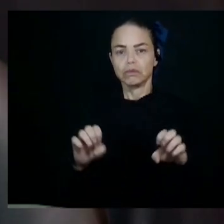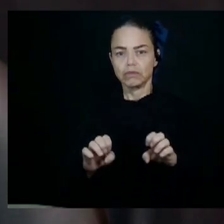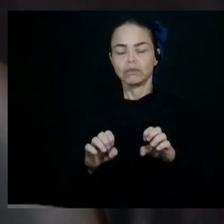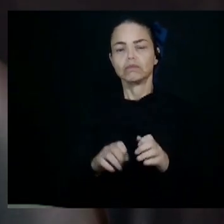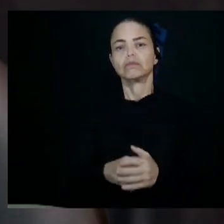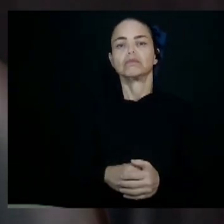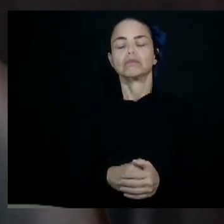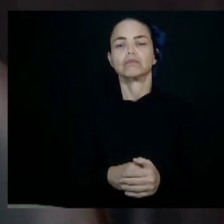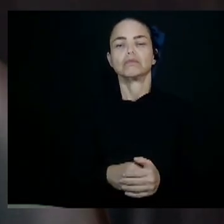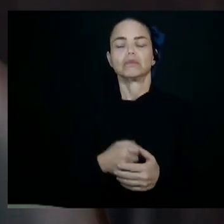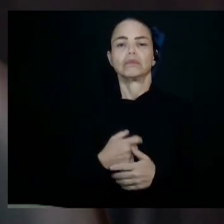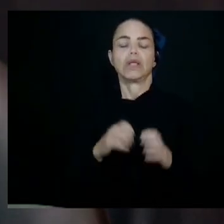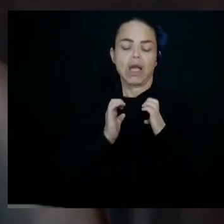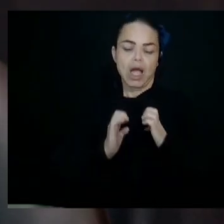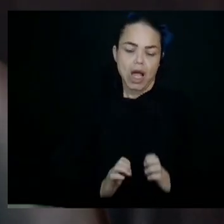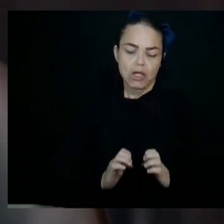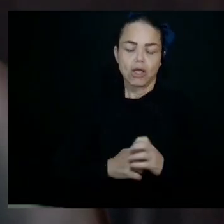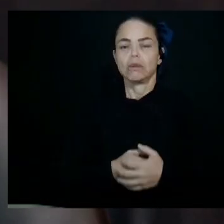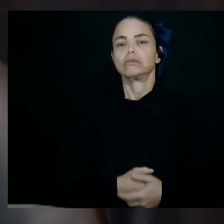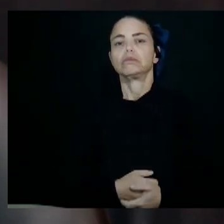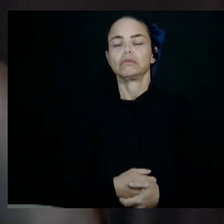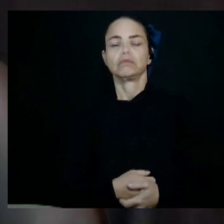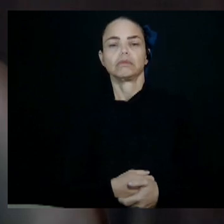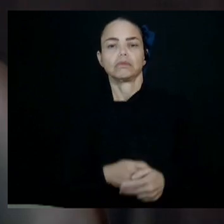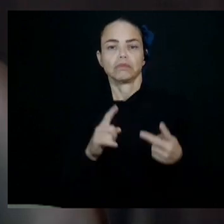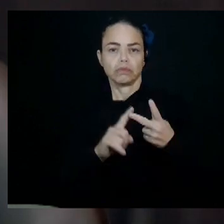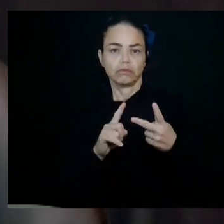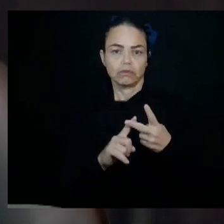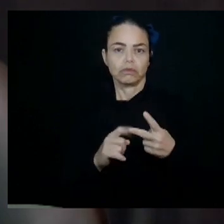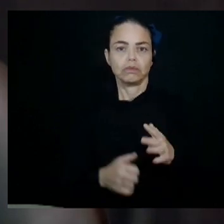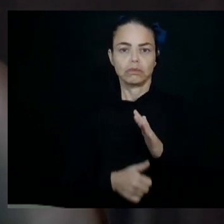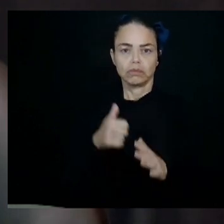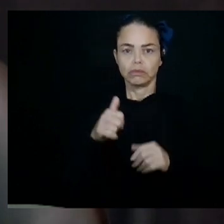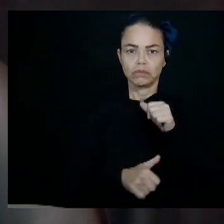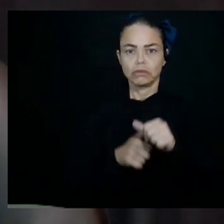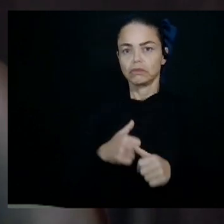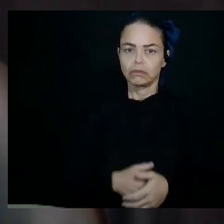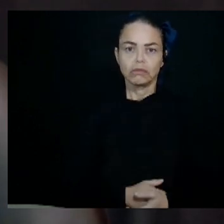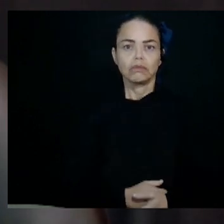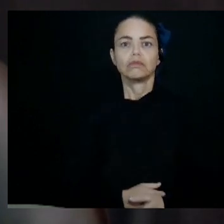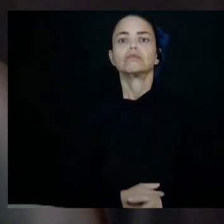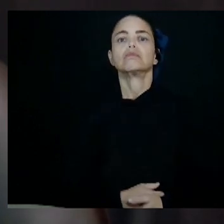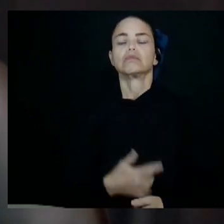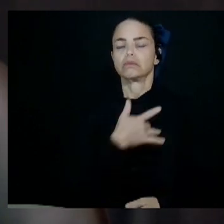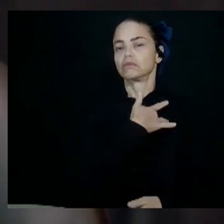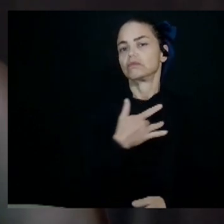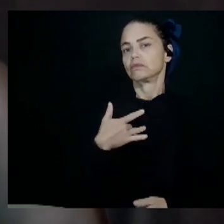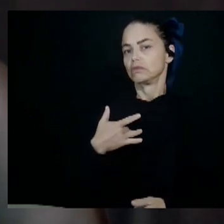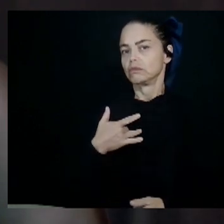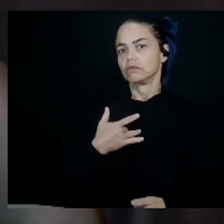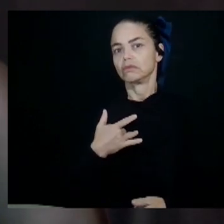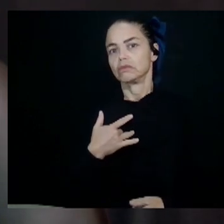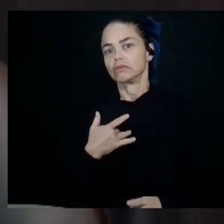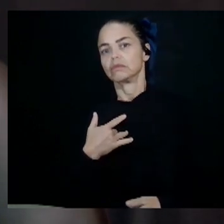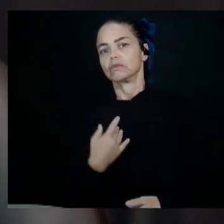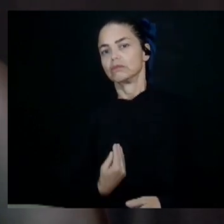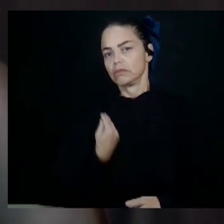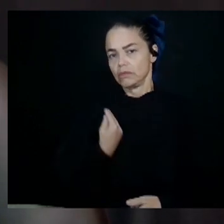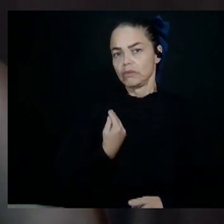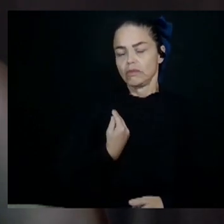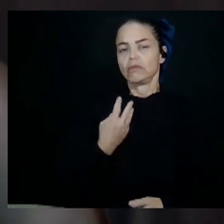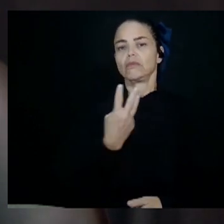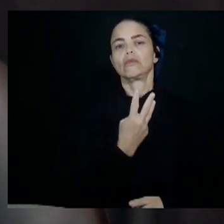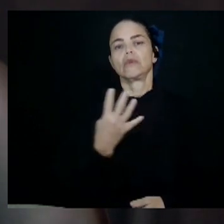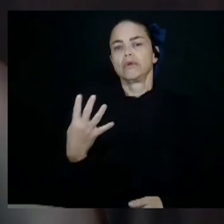em segundo. Foi a segunda coisa que me levou. A primeira coisa foi a saúde. Eu convivo há